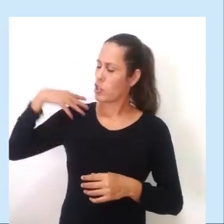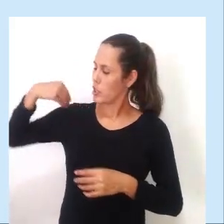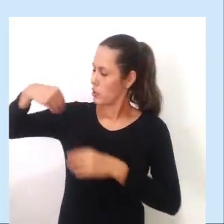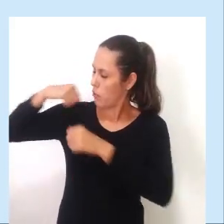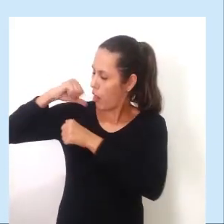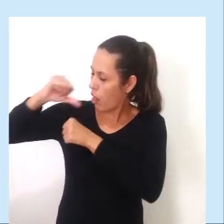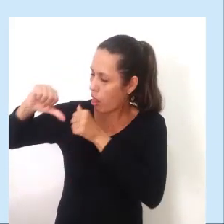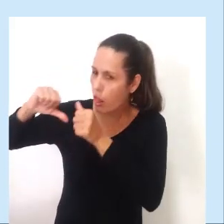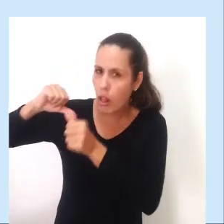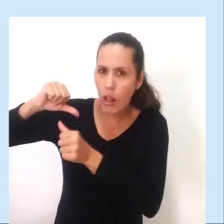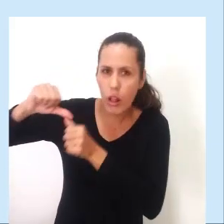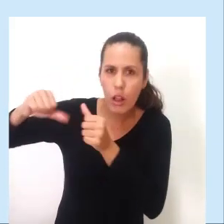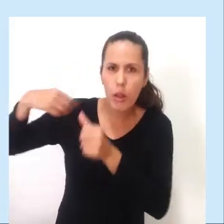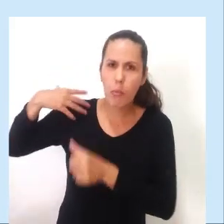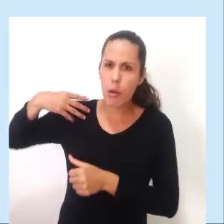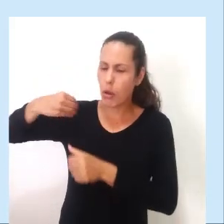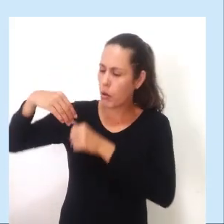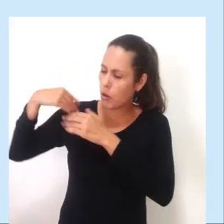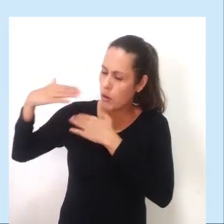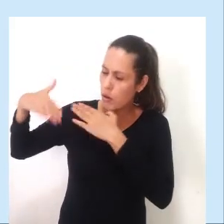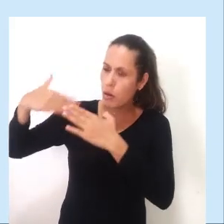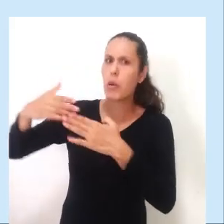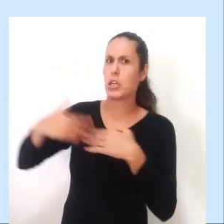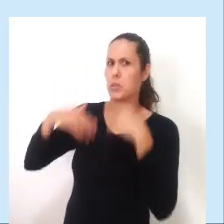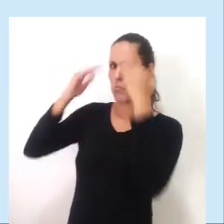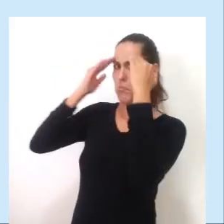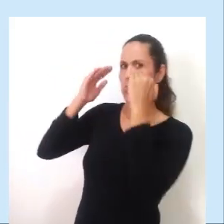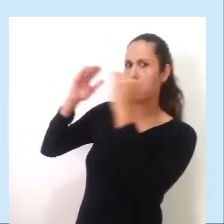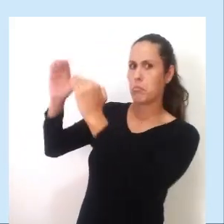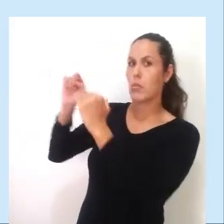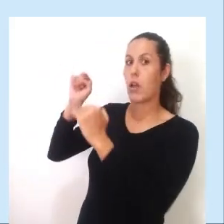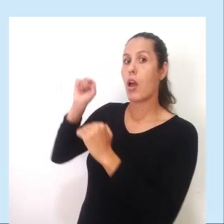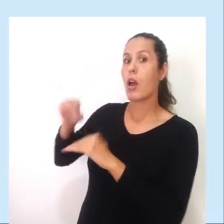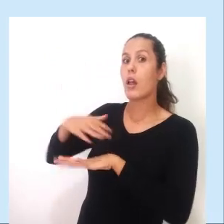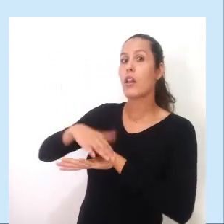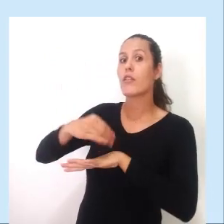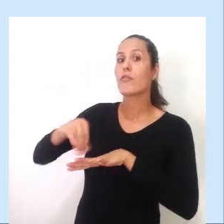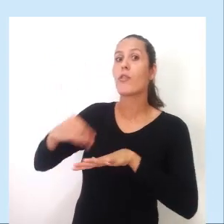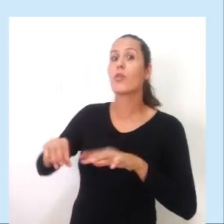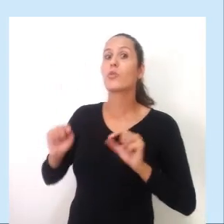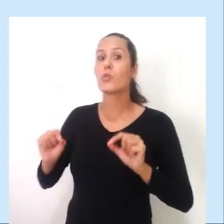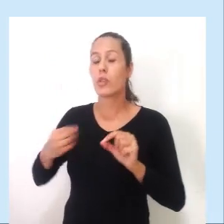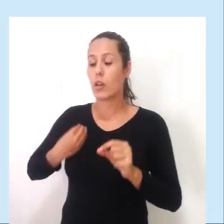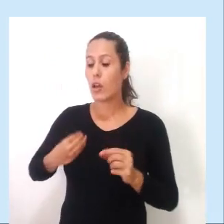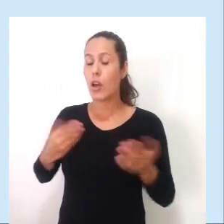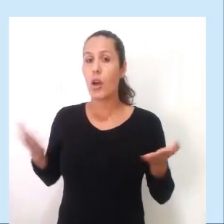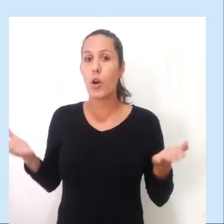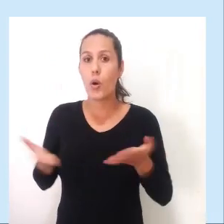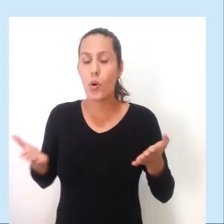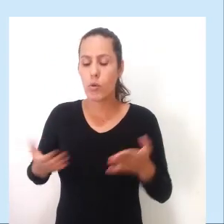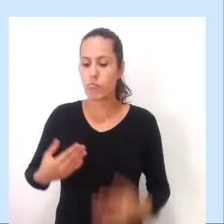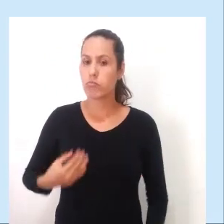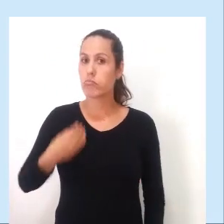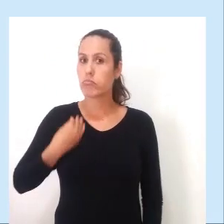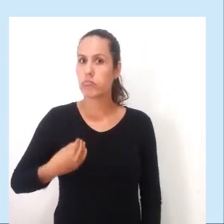2020. Aquele fóssil que a gente precisa respeitar. São fósseis